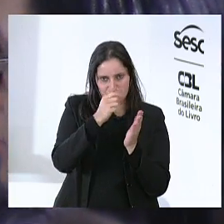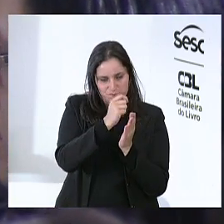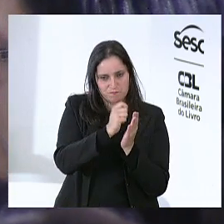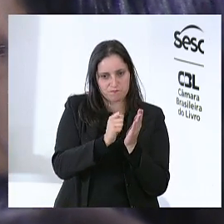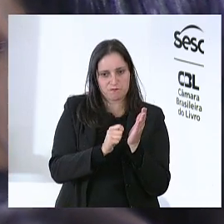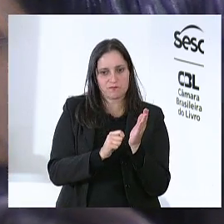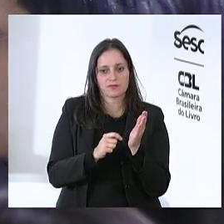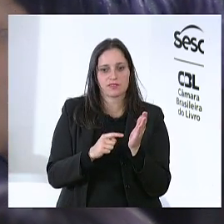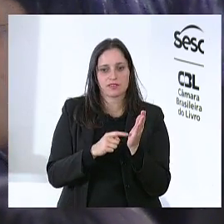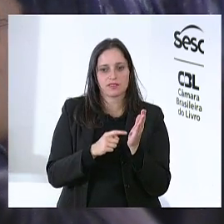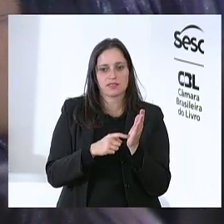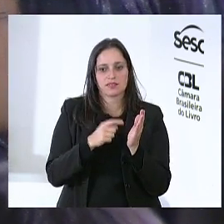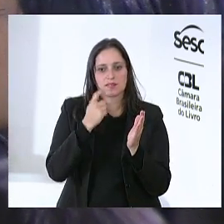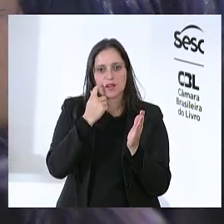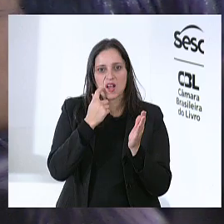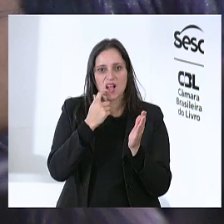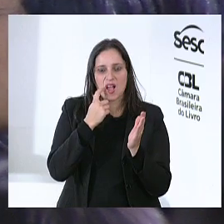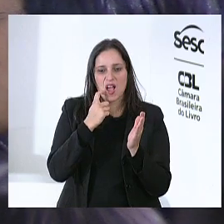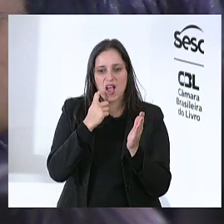uma leitura do tempo